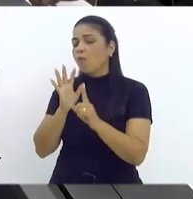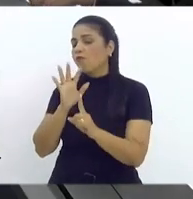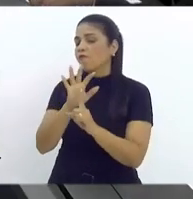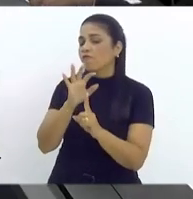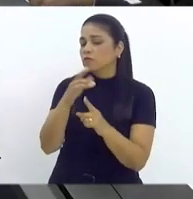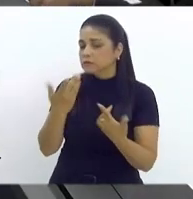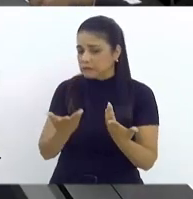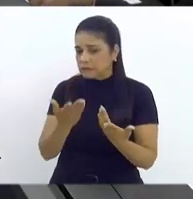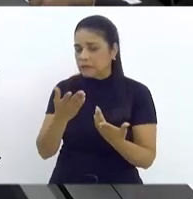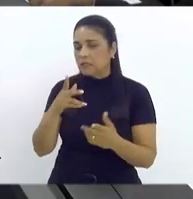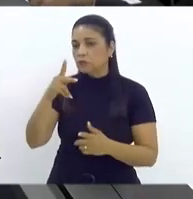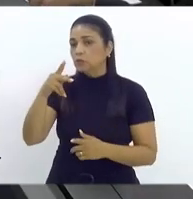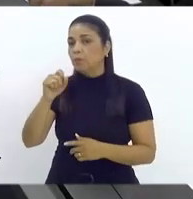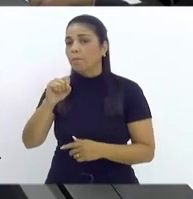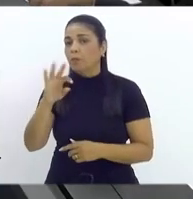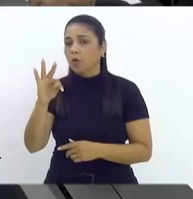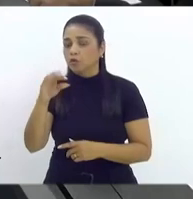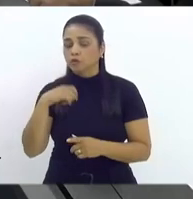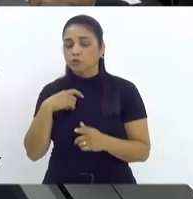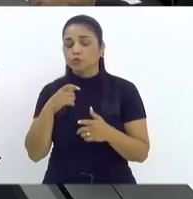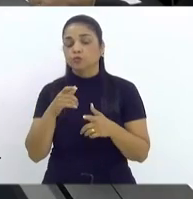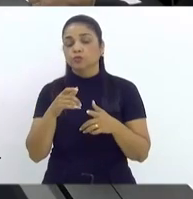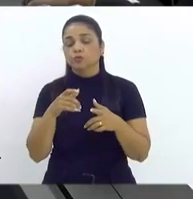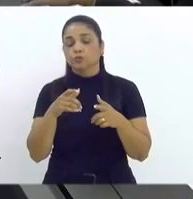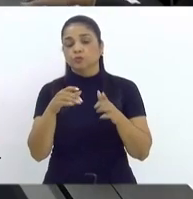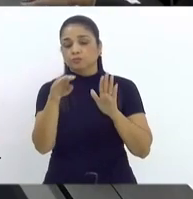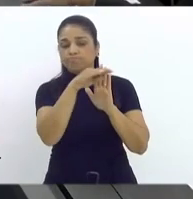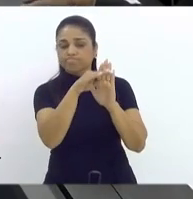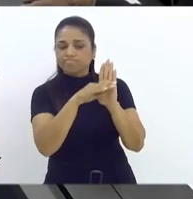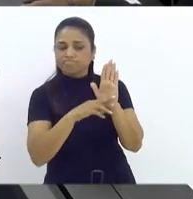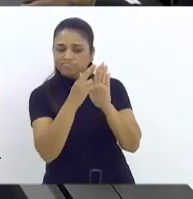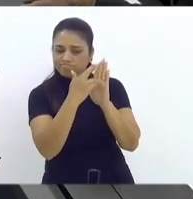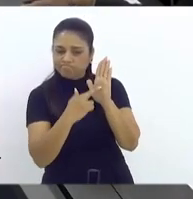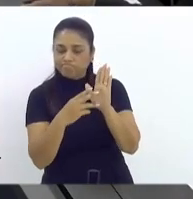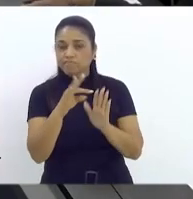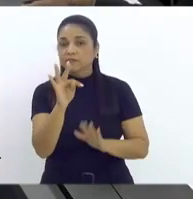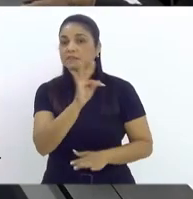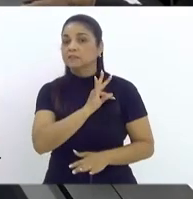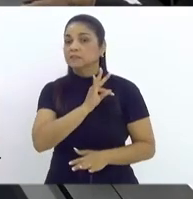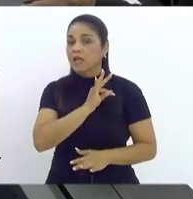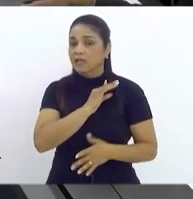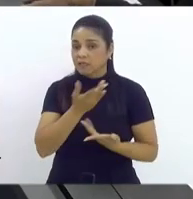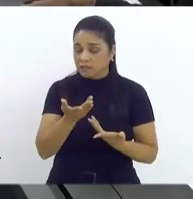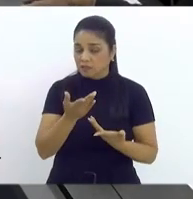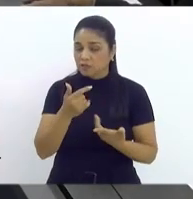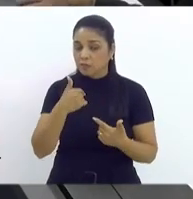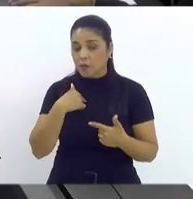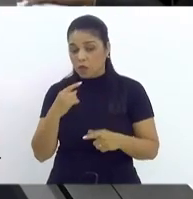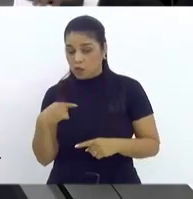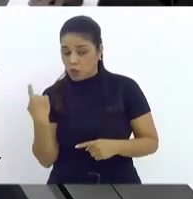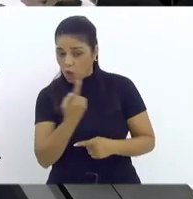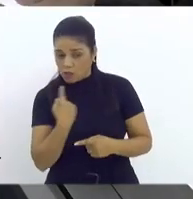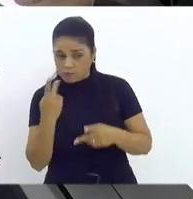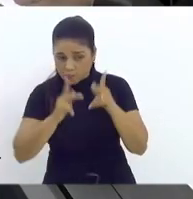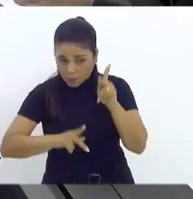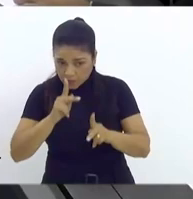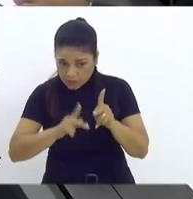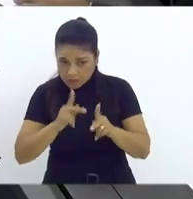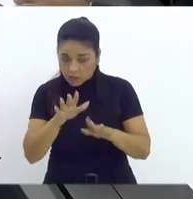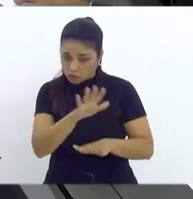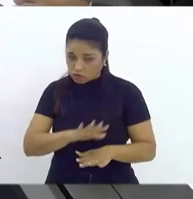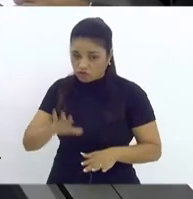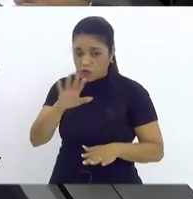refiro especificamente no que diz respeito aos aspectos técnicos. São aspectos técnicos para nós e para a população em geral e